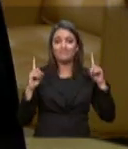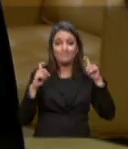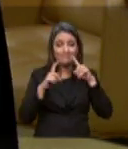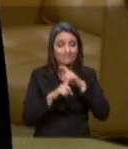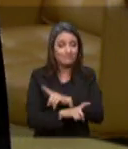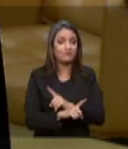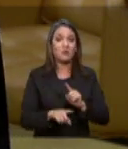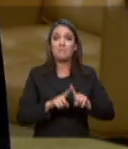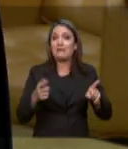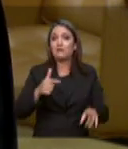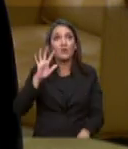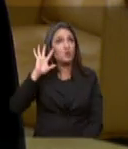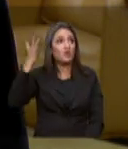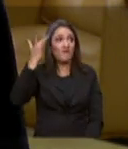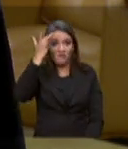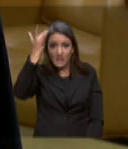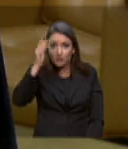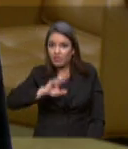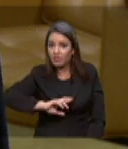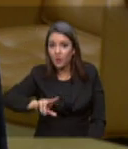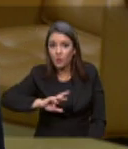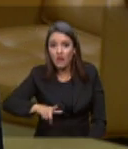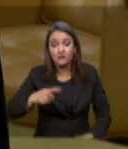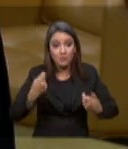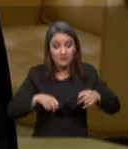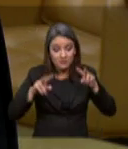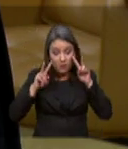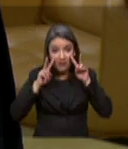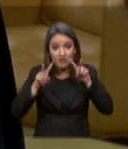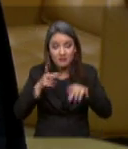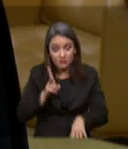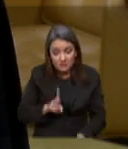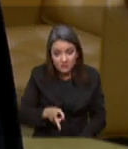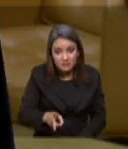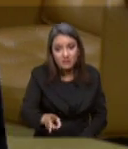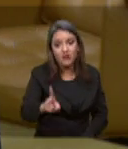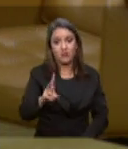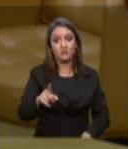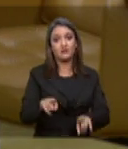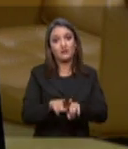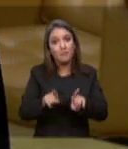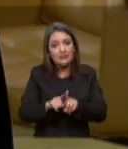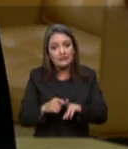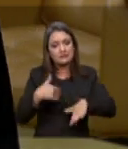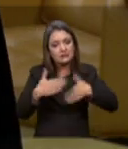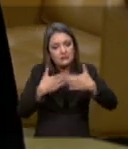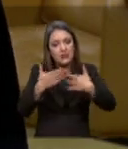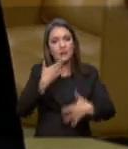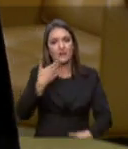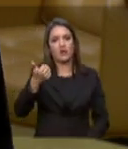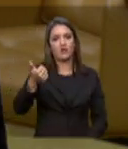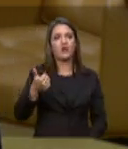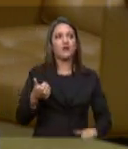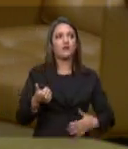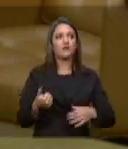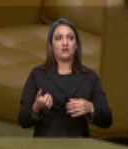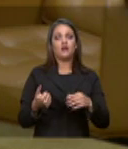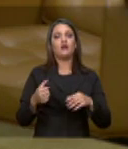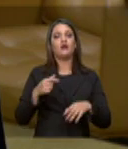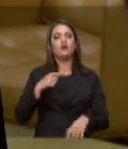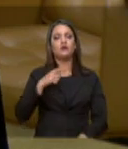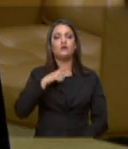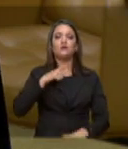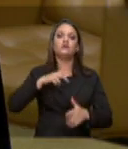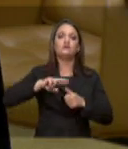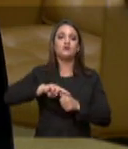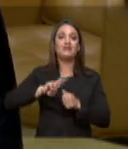possui solução fácil, que exige atenção continuada e constante aperfeiçoamento. Esse é o entendimento da Advocacia